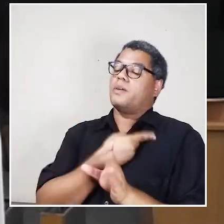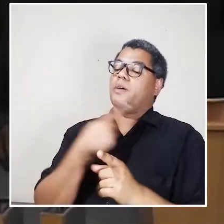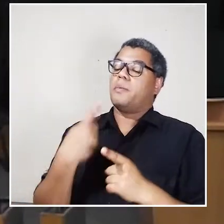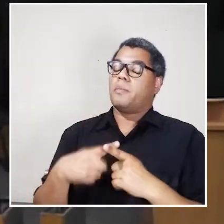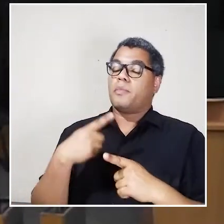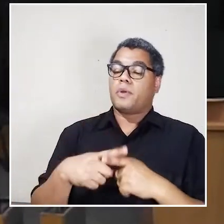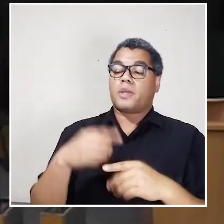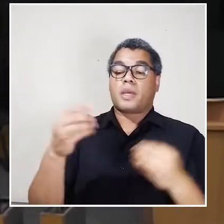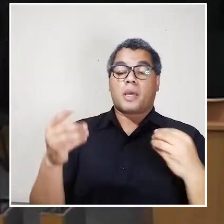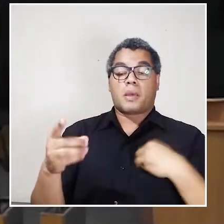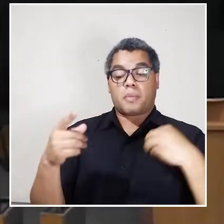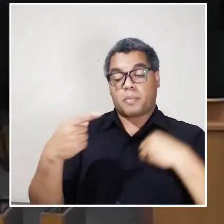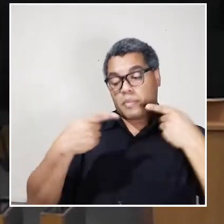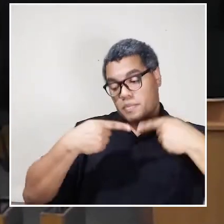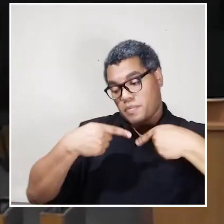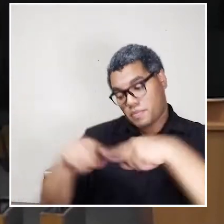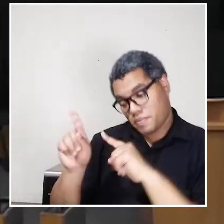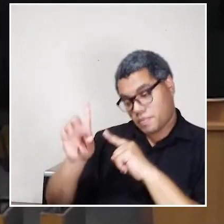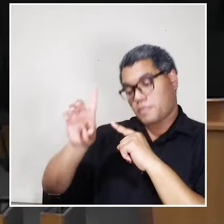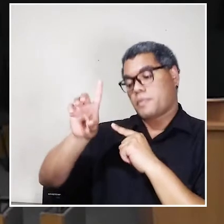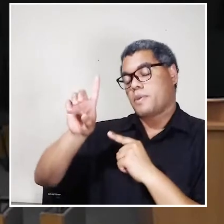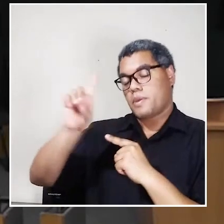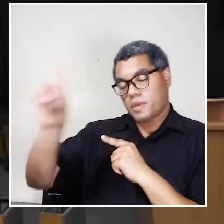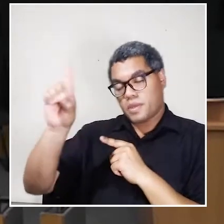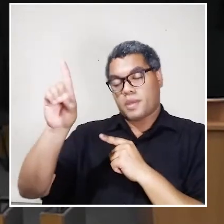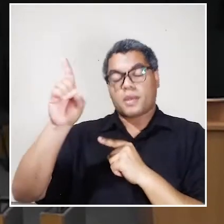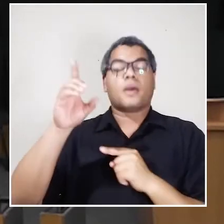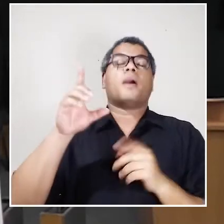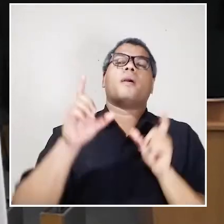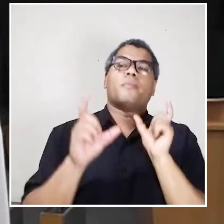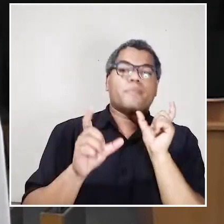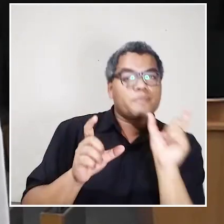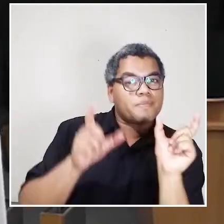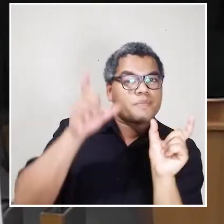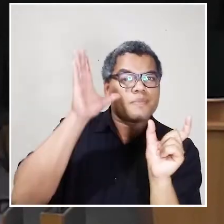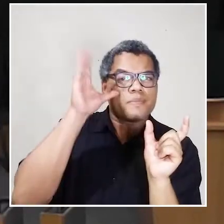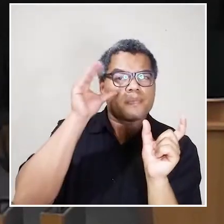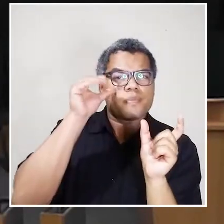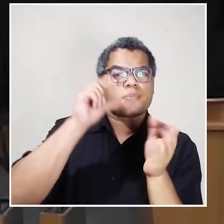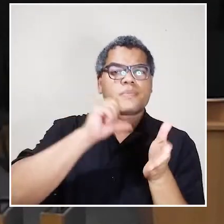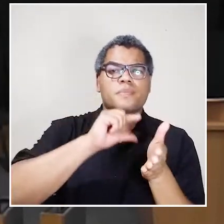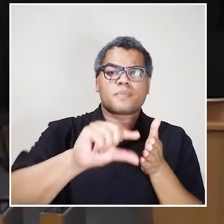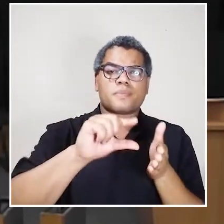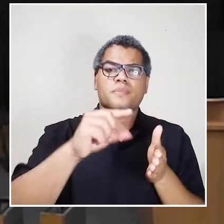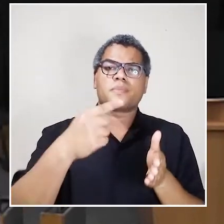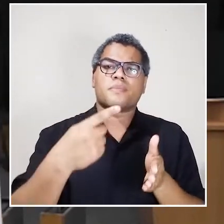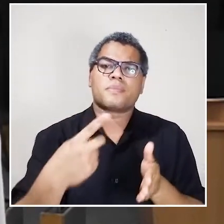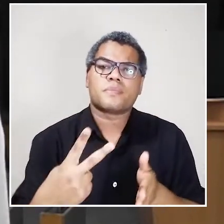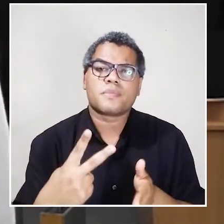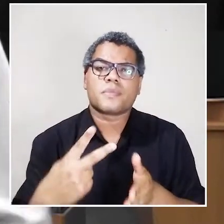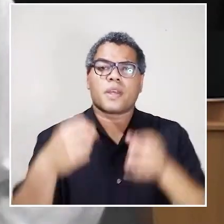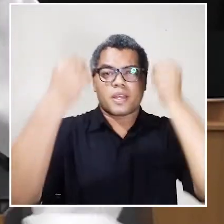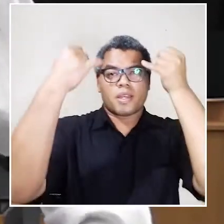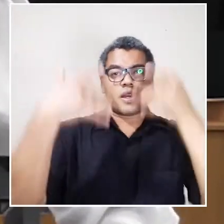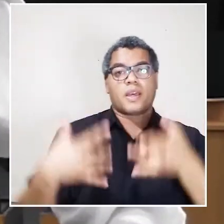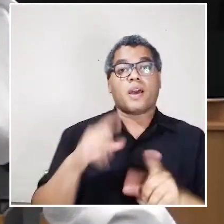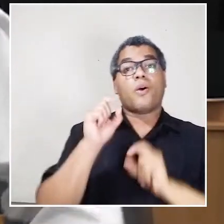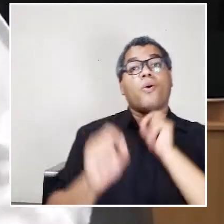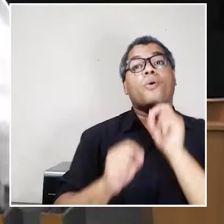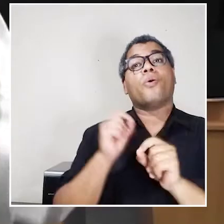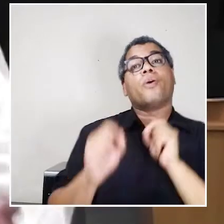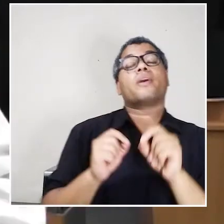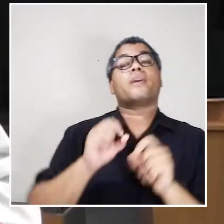temos pecado contra ti. E uma expressão muito curiosa no versículo 12, quando se lê que o